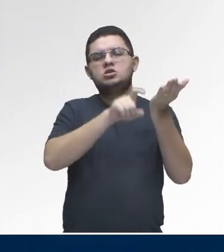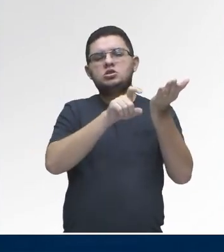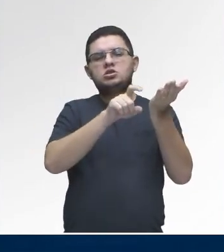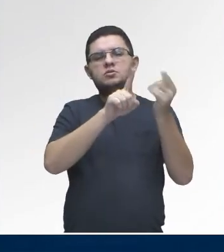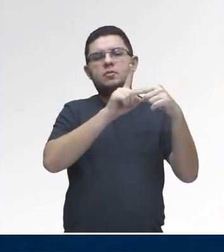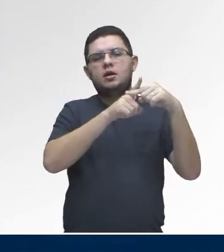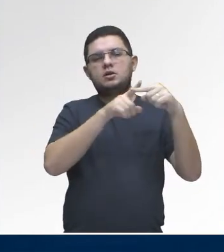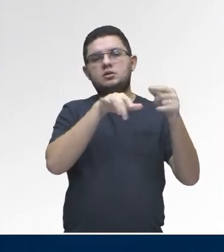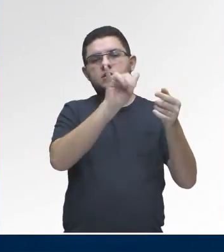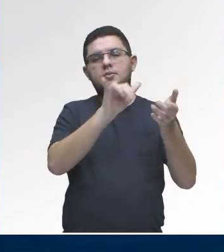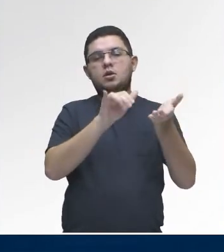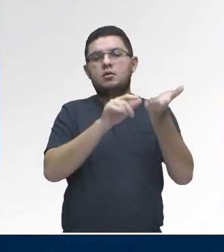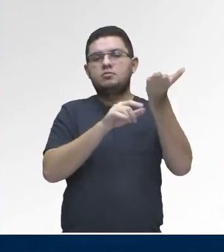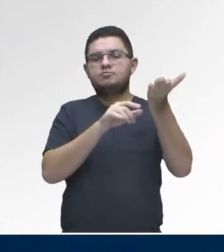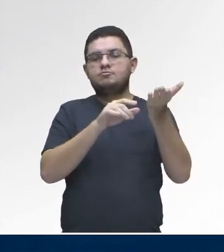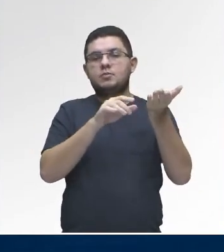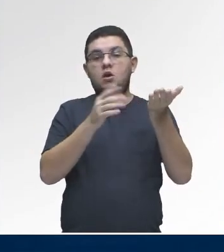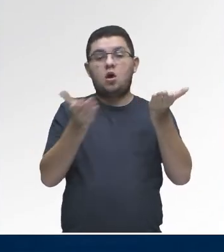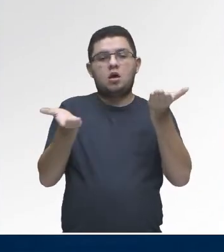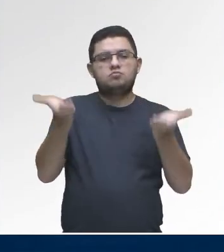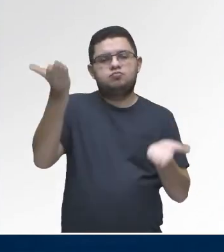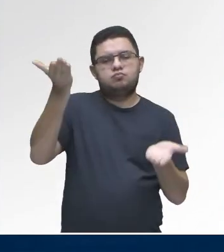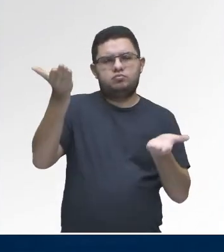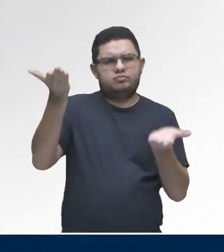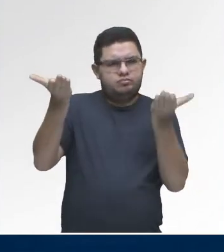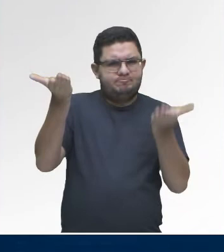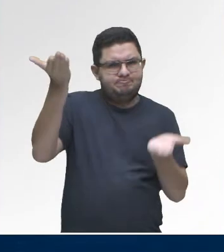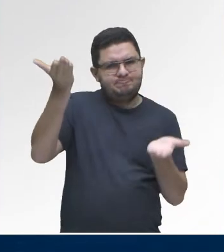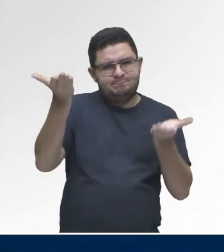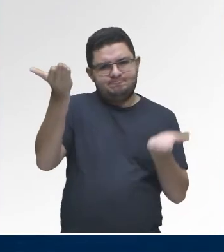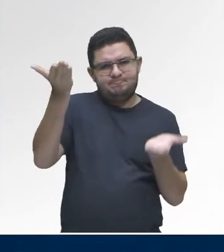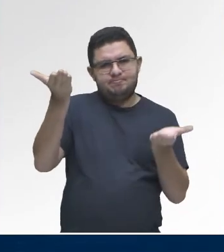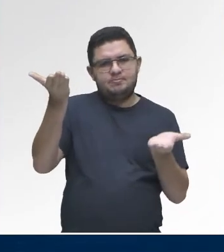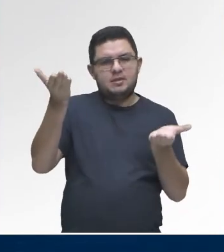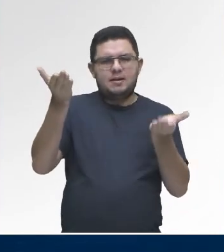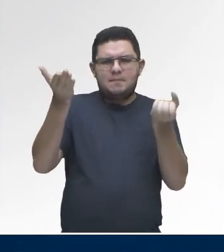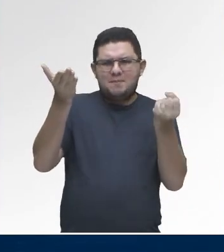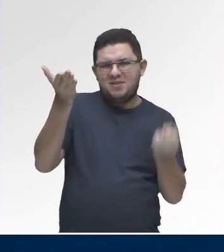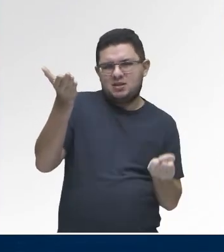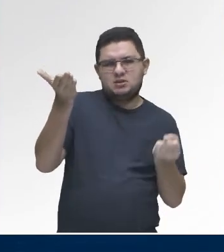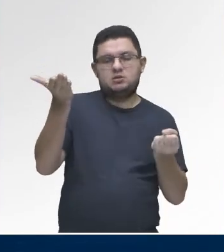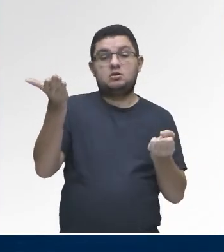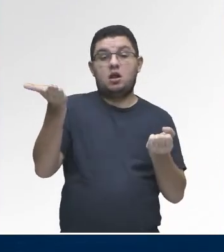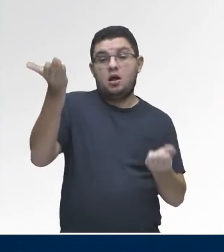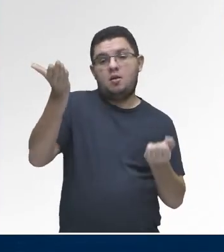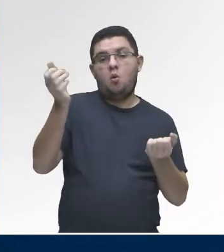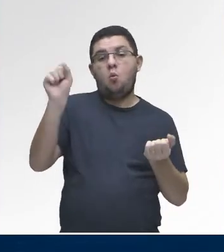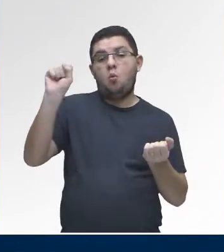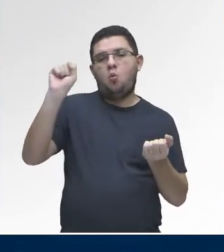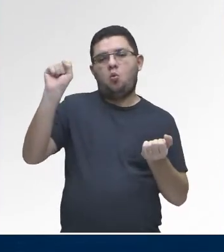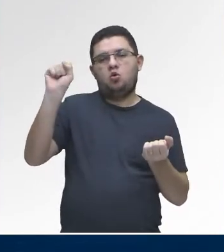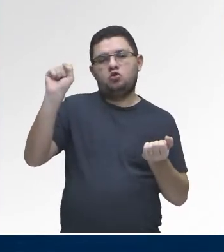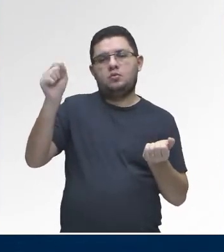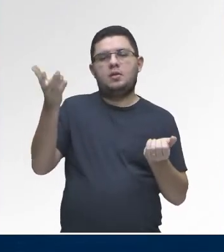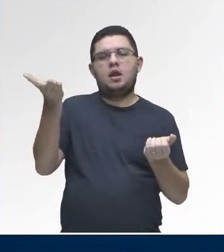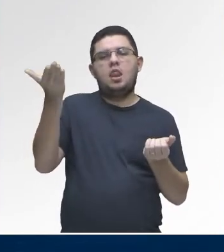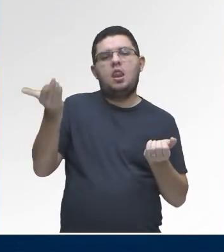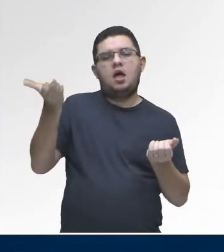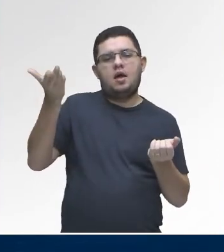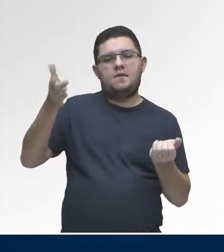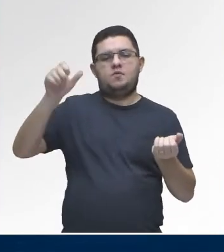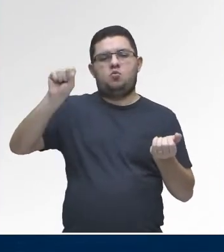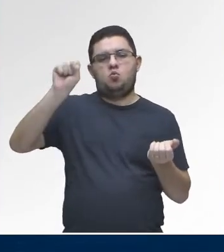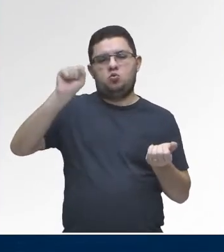que o segundo membro, né? A gente teria, assim, uma balança que estaria em desequilíbrio, porque esse